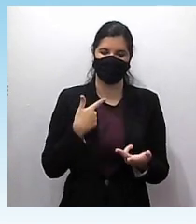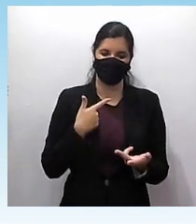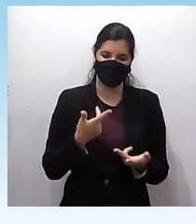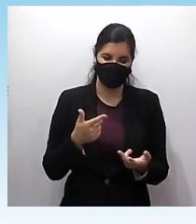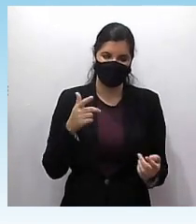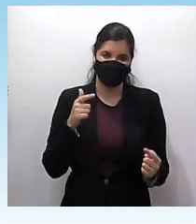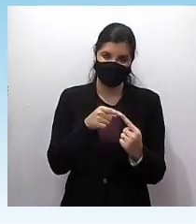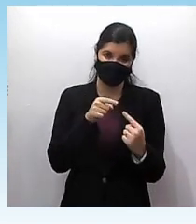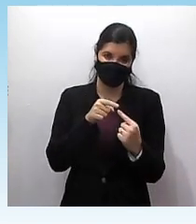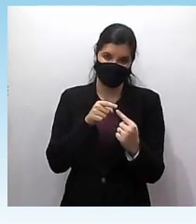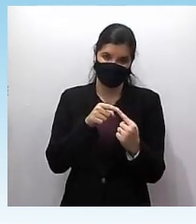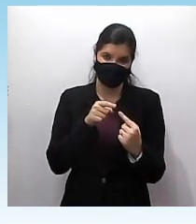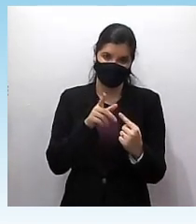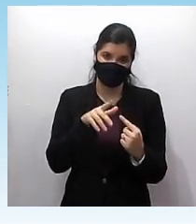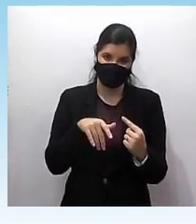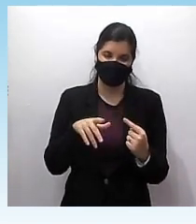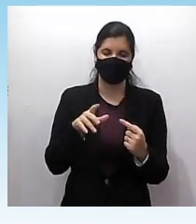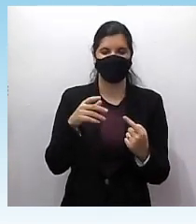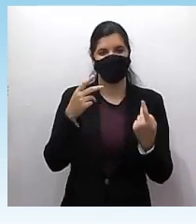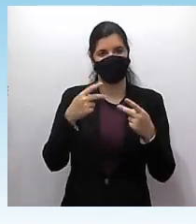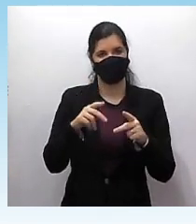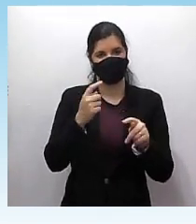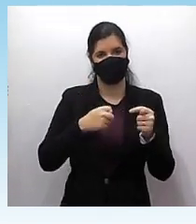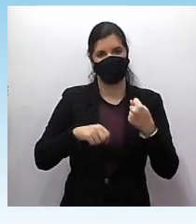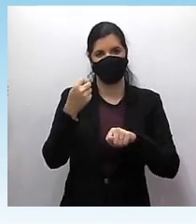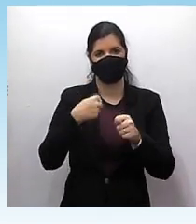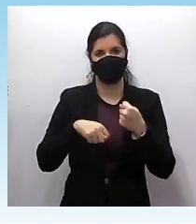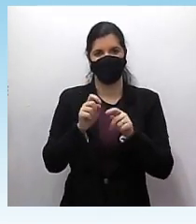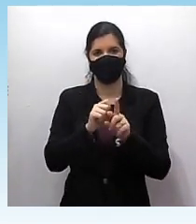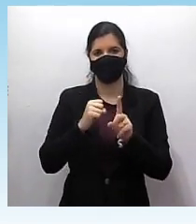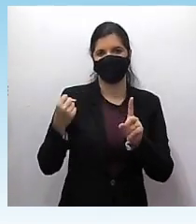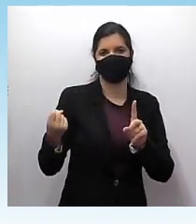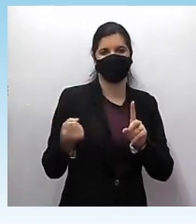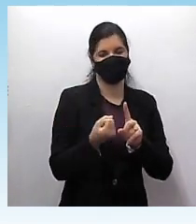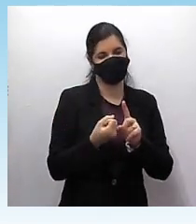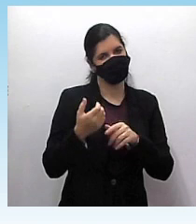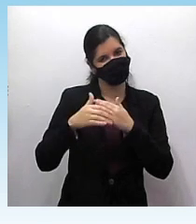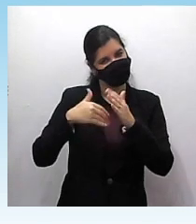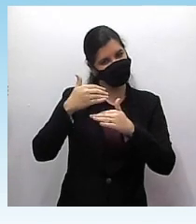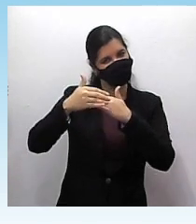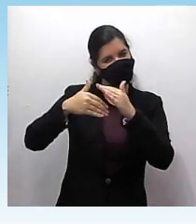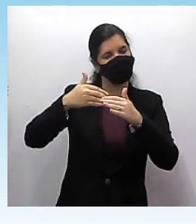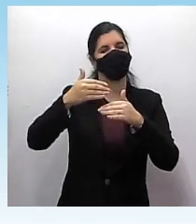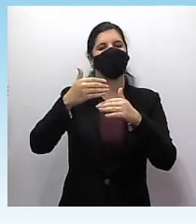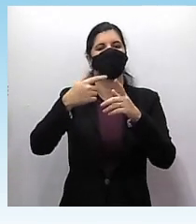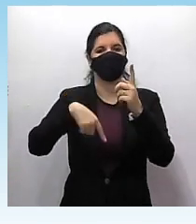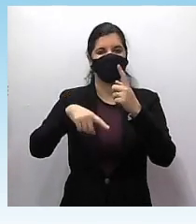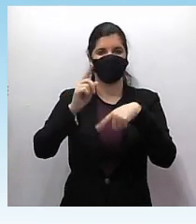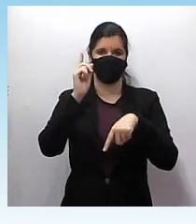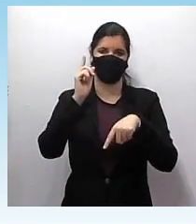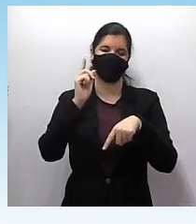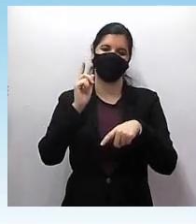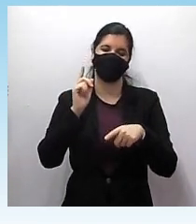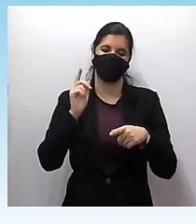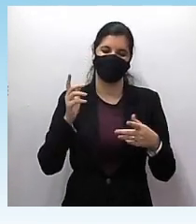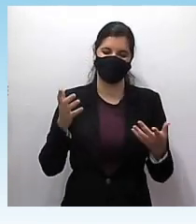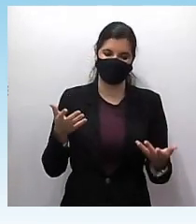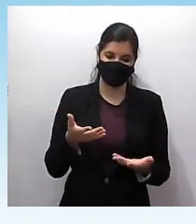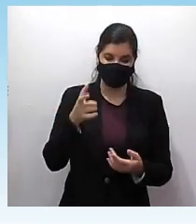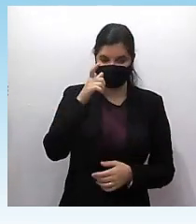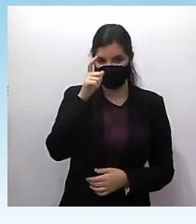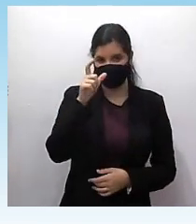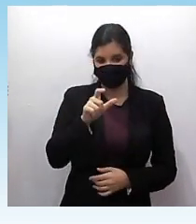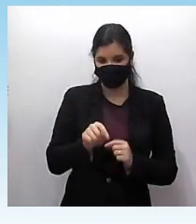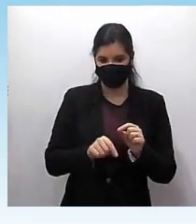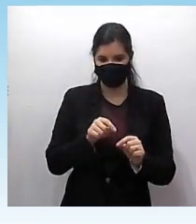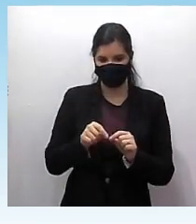está diretamente relacionada aos aspectos econômicos e sociais, ao desenvolvimento do país. Agora veja que interessante é